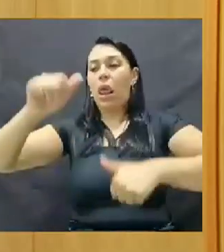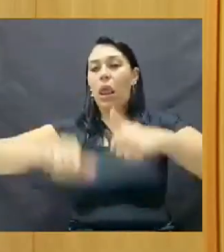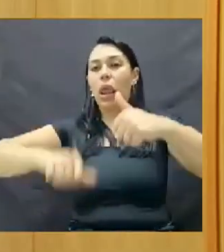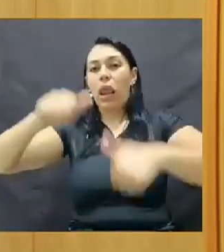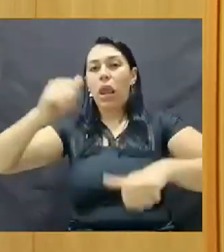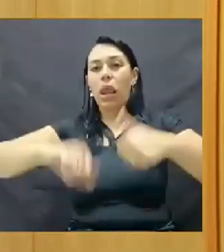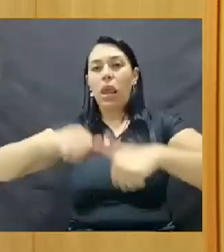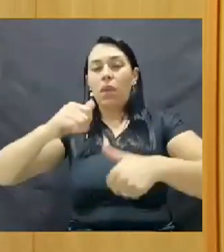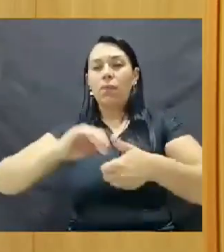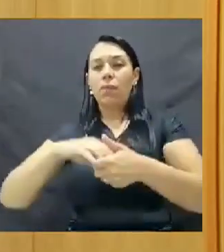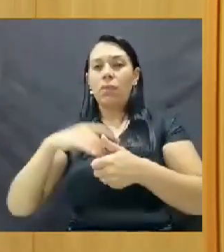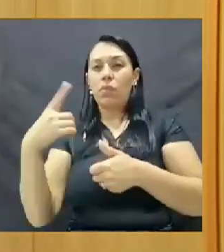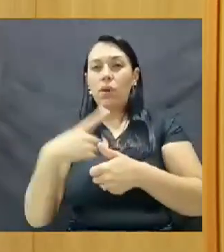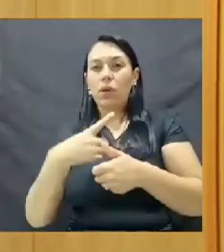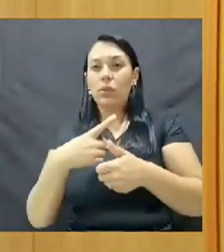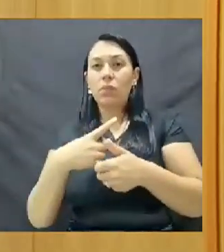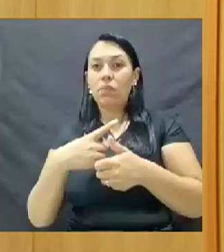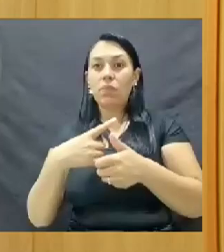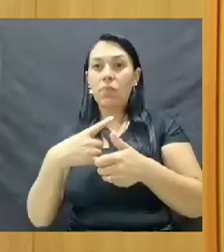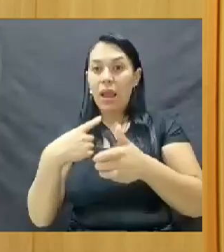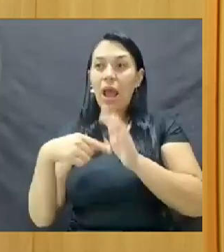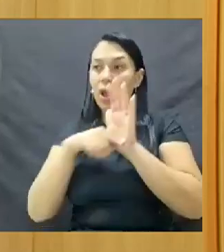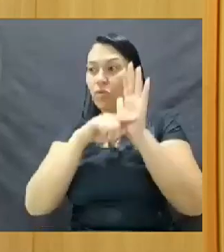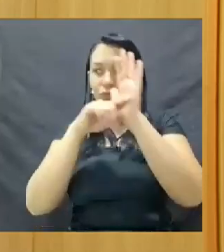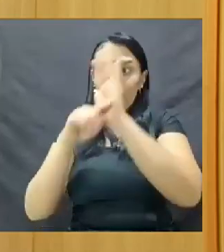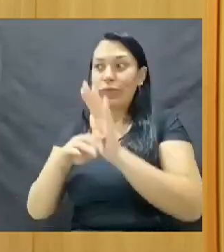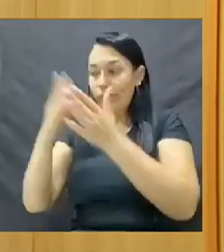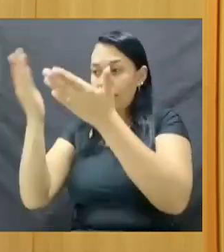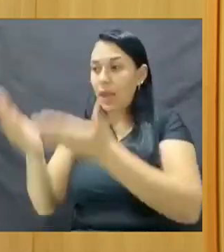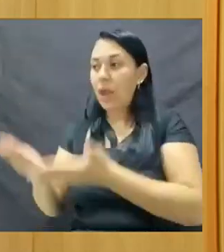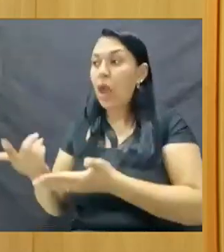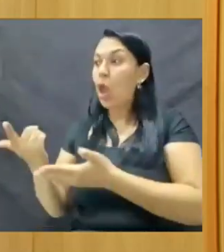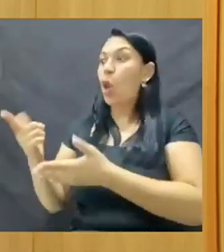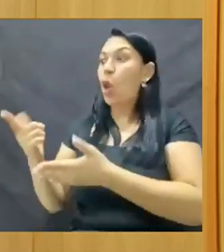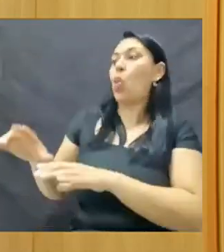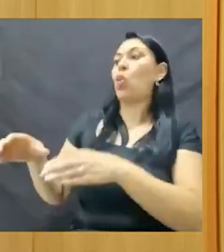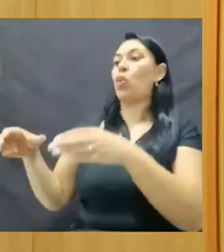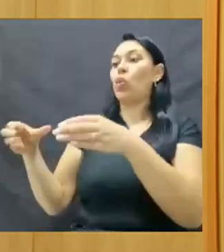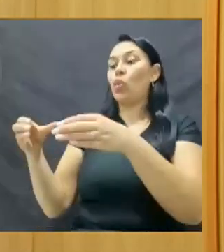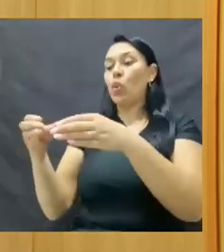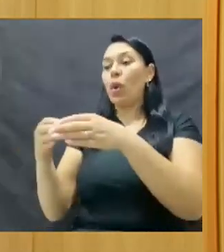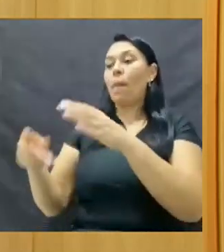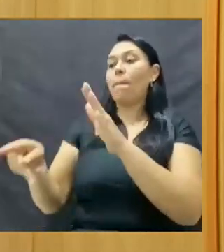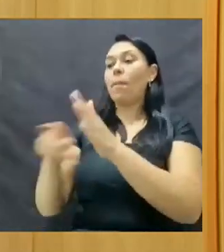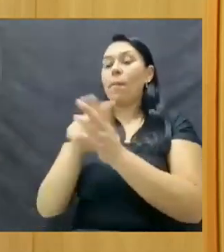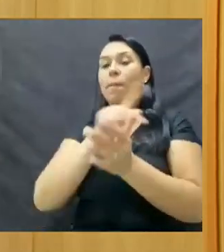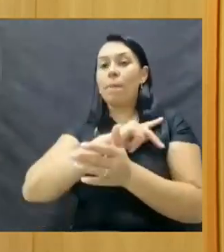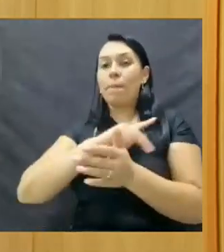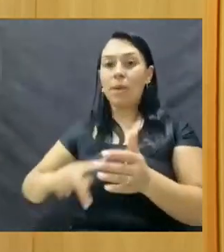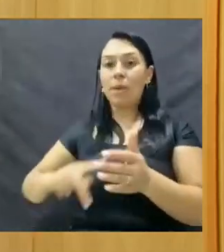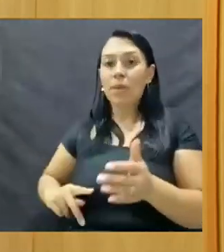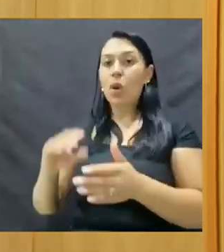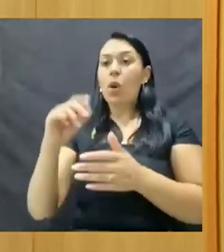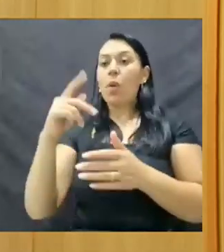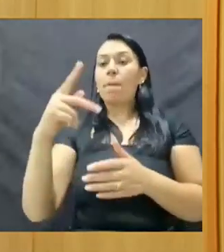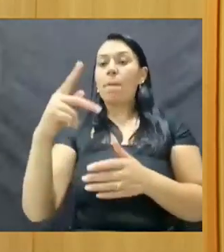a procuradoria também, que é outro órgão vinculado à presidência, sabe, porque é a procuradoria que vai fazer essas defesas dessas